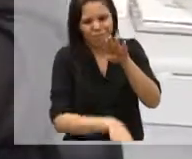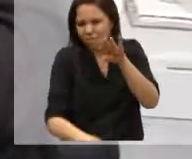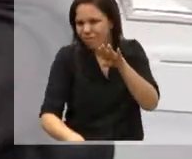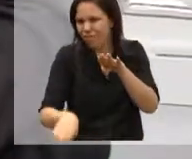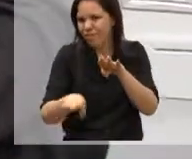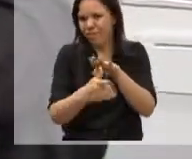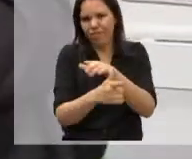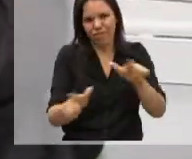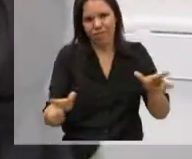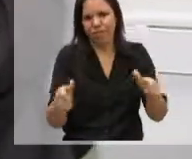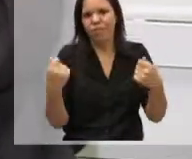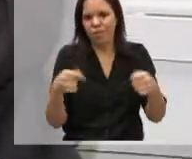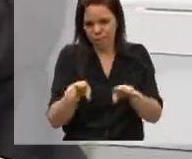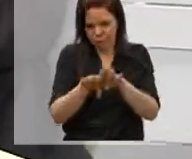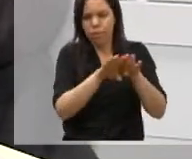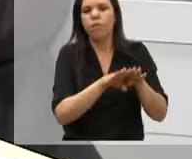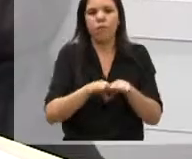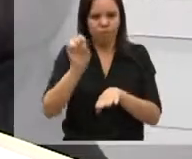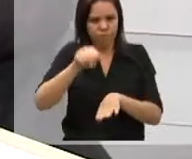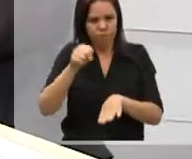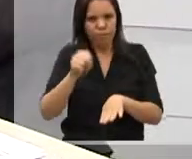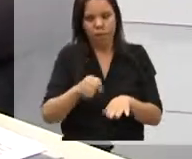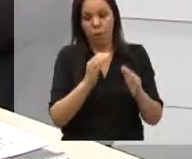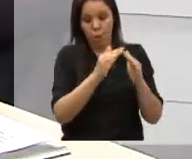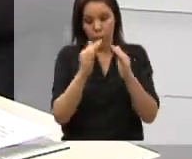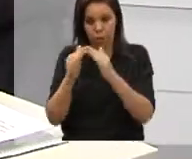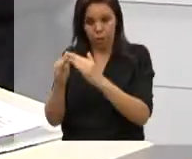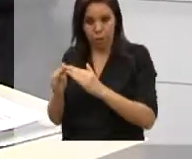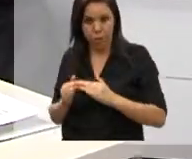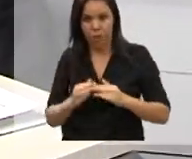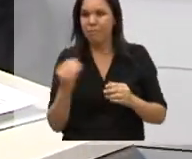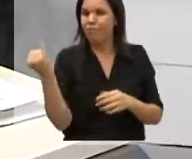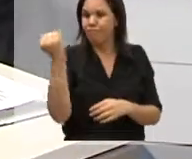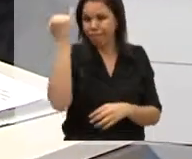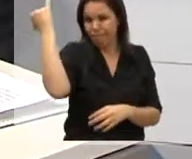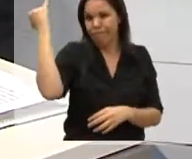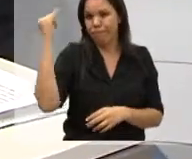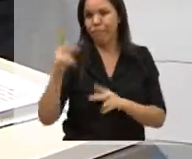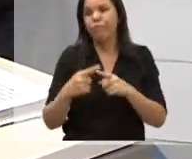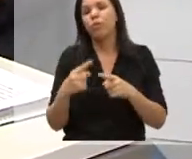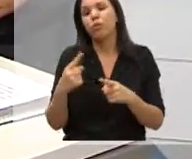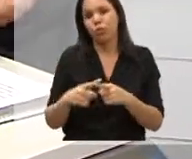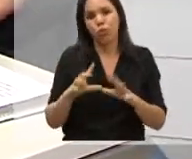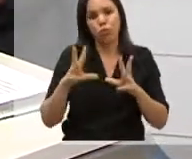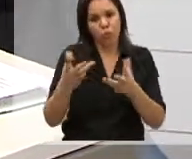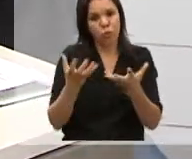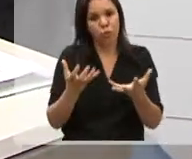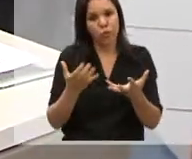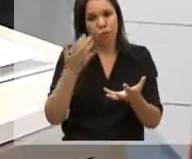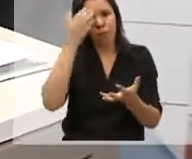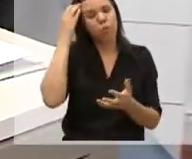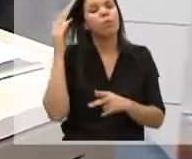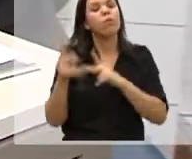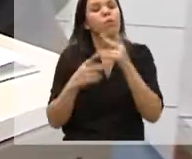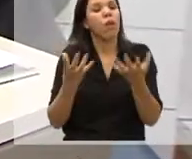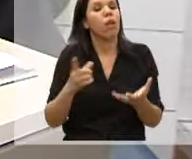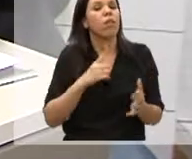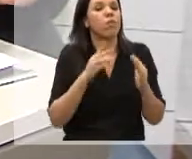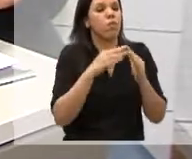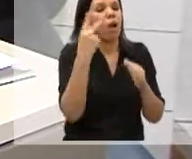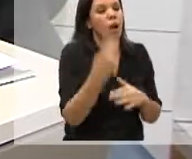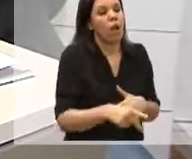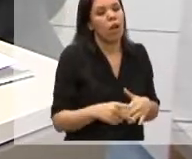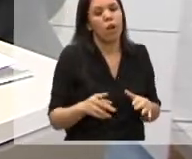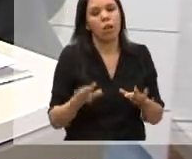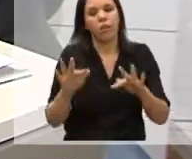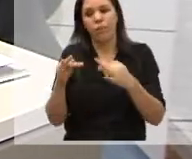assim. E o setor da habitação é um setor muito importante. Por quê? É o que todo mundo quer, cada um quer ter a sua casa,